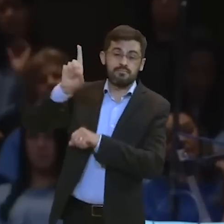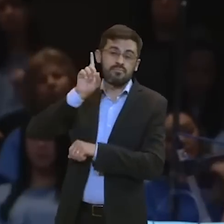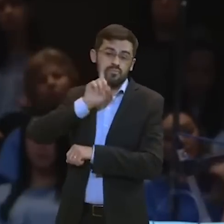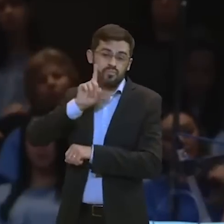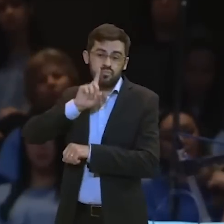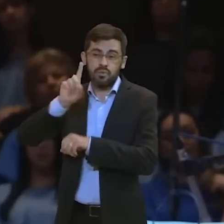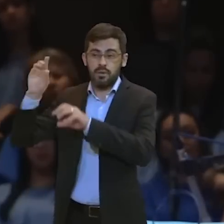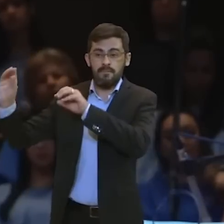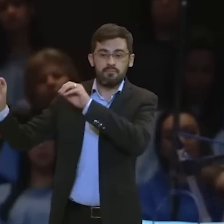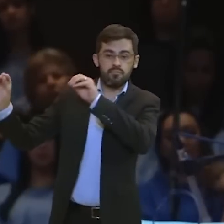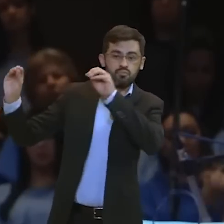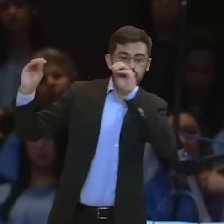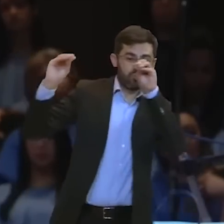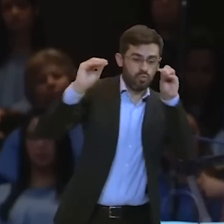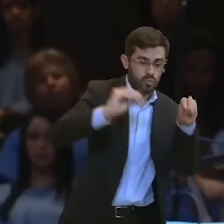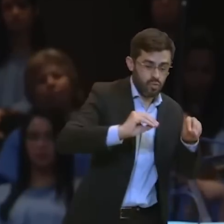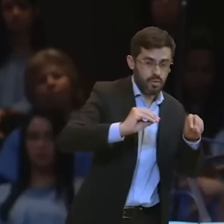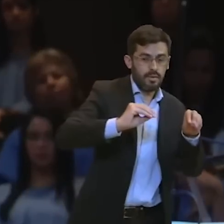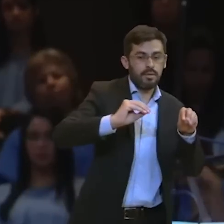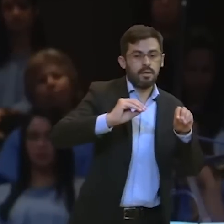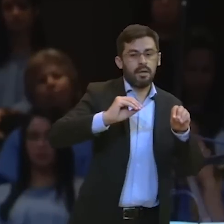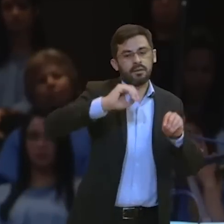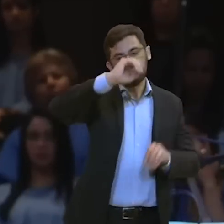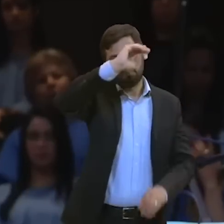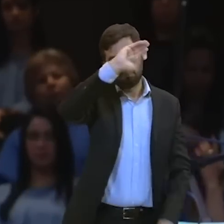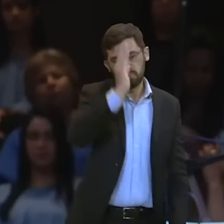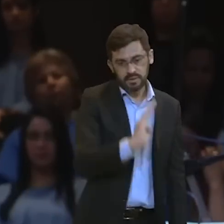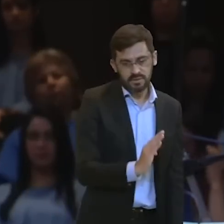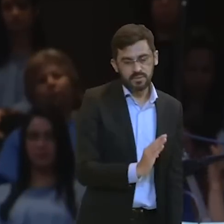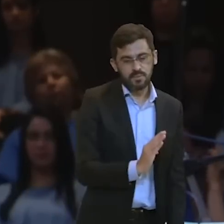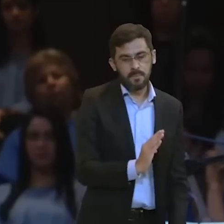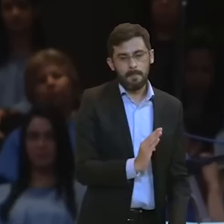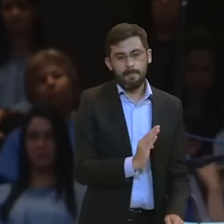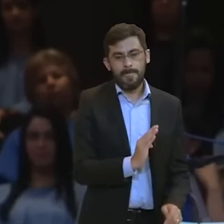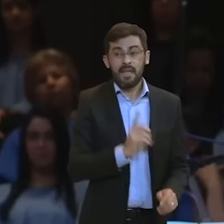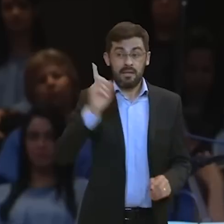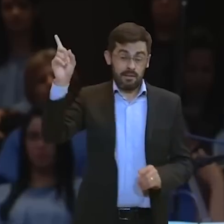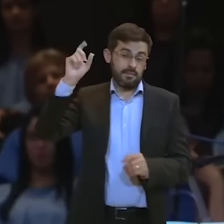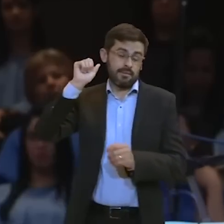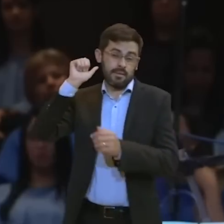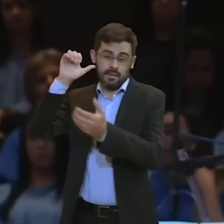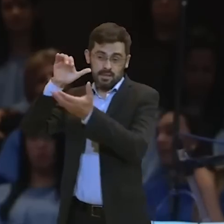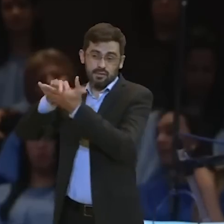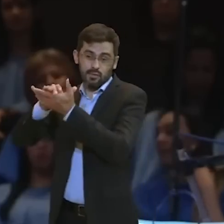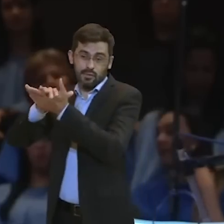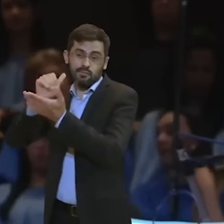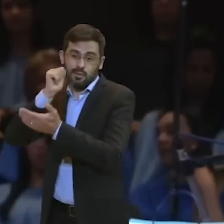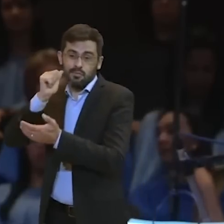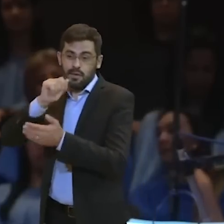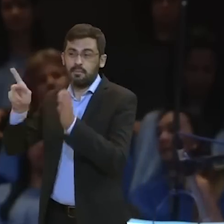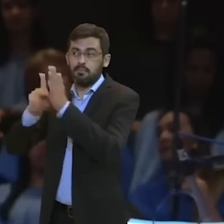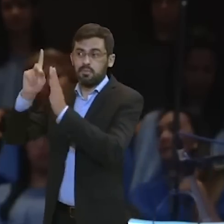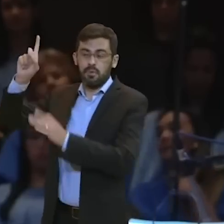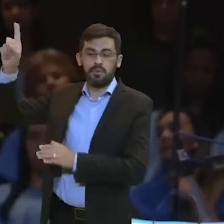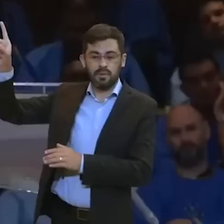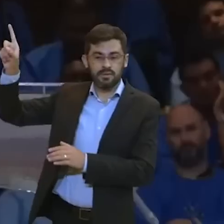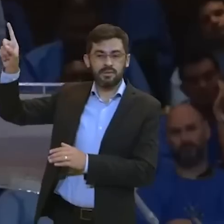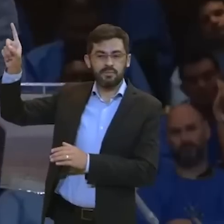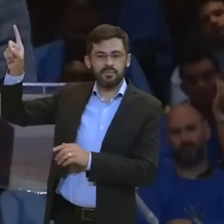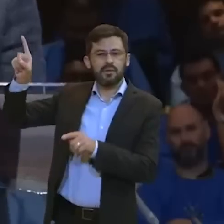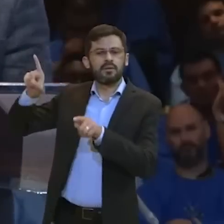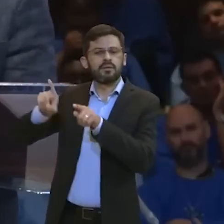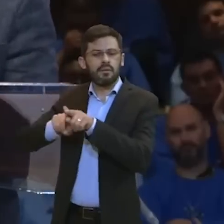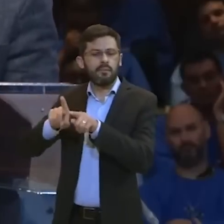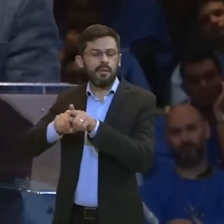seminário nos Estados Unidos, casado com uma americana, tendo a sua